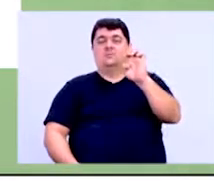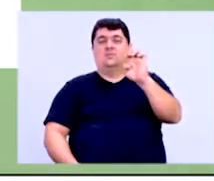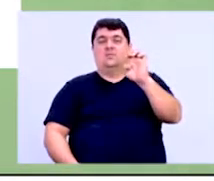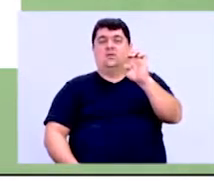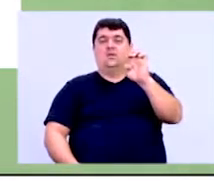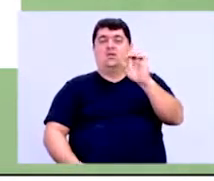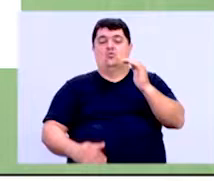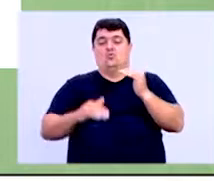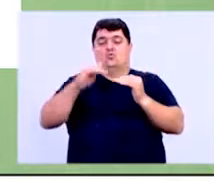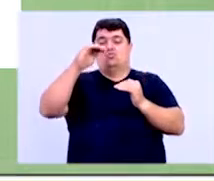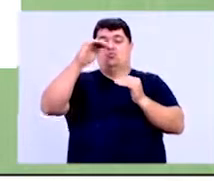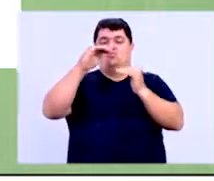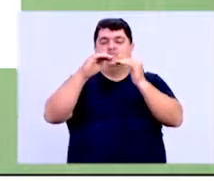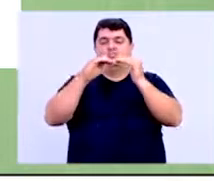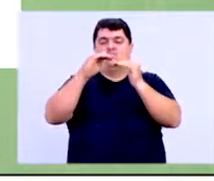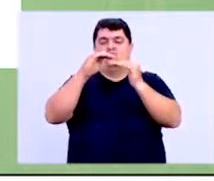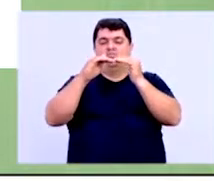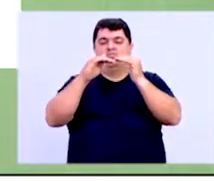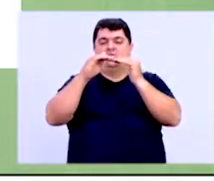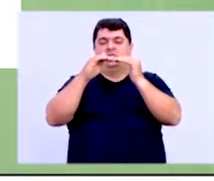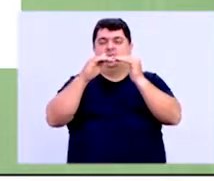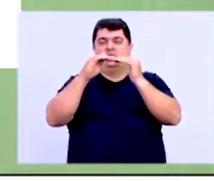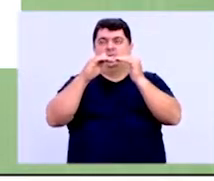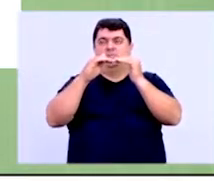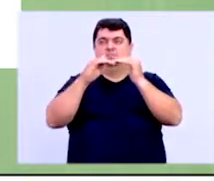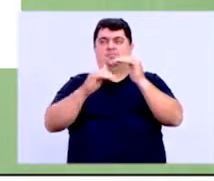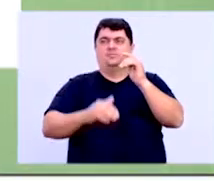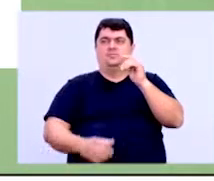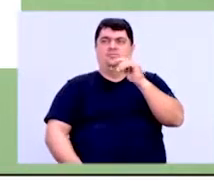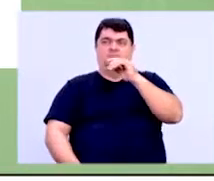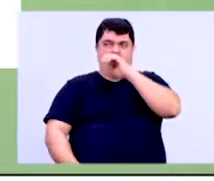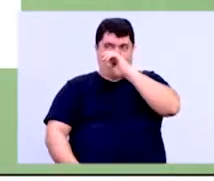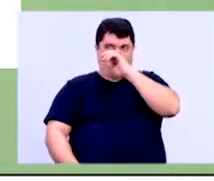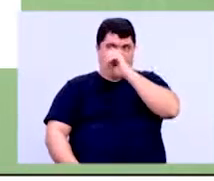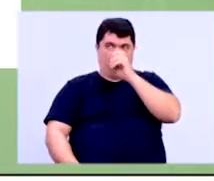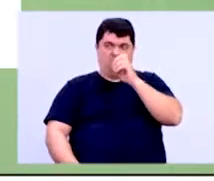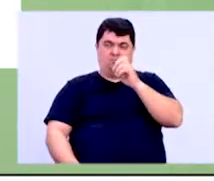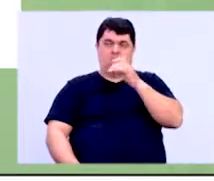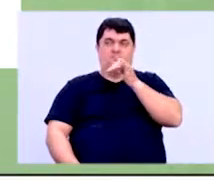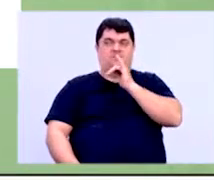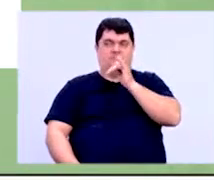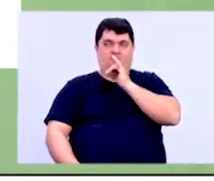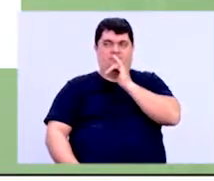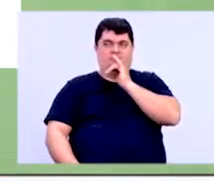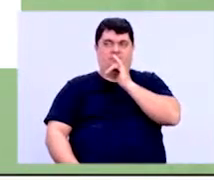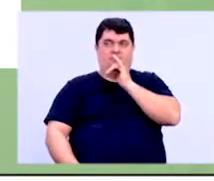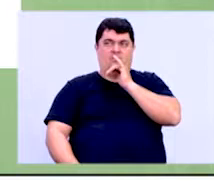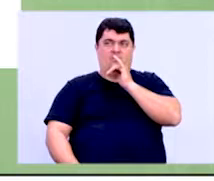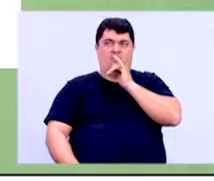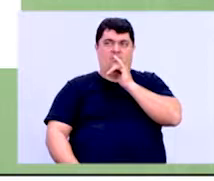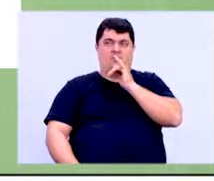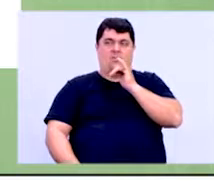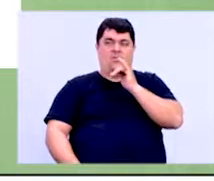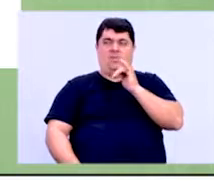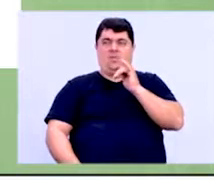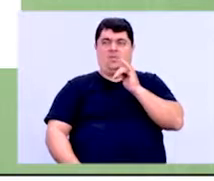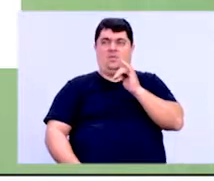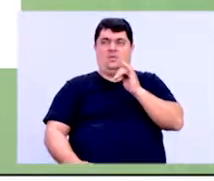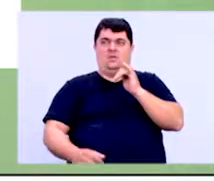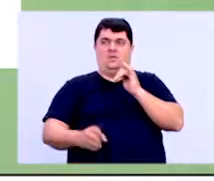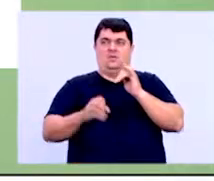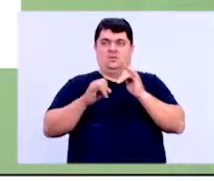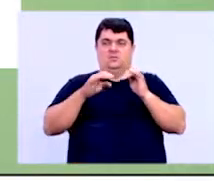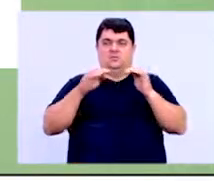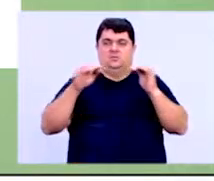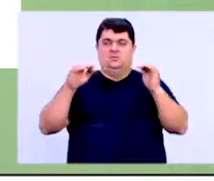de equilíbrio, né? E o que é que isso significa? No exemplo aí dado, significa dizer que se